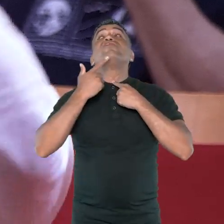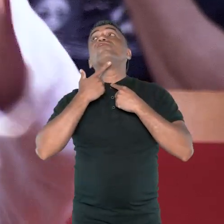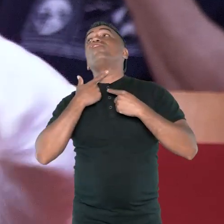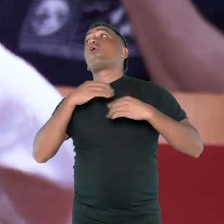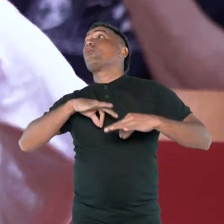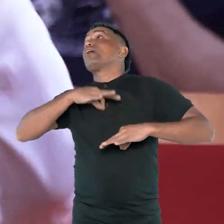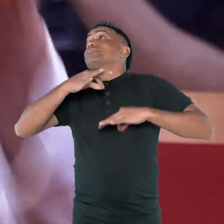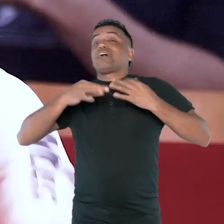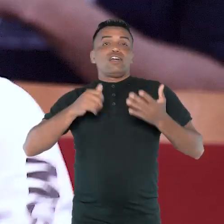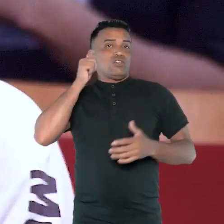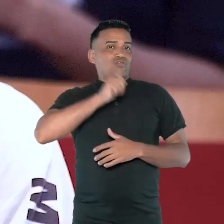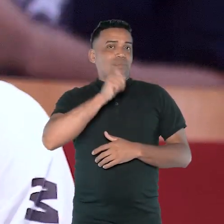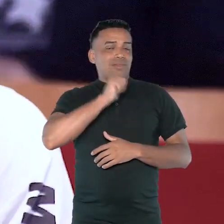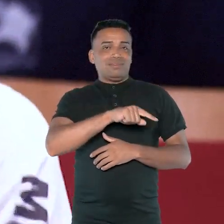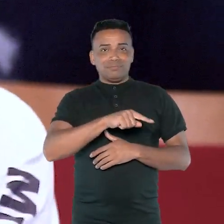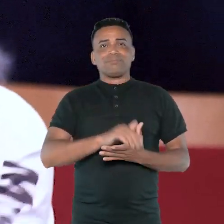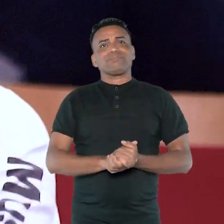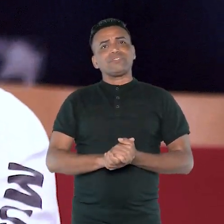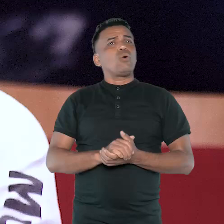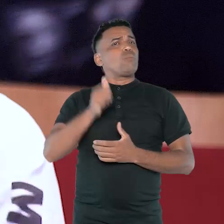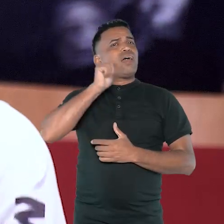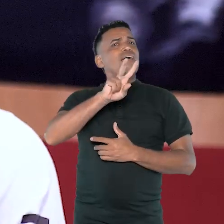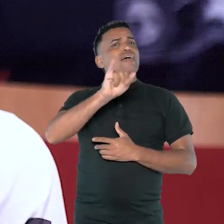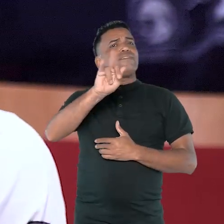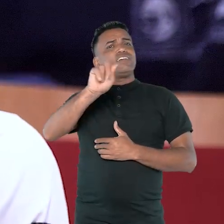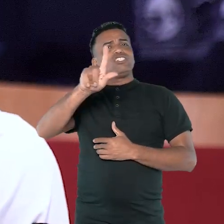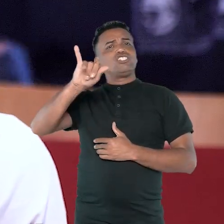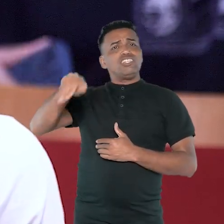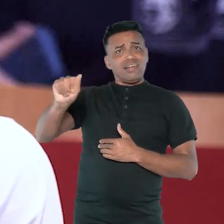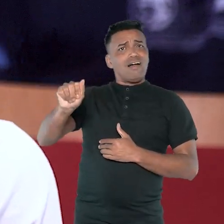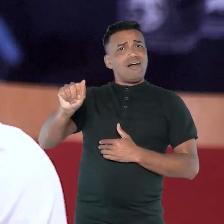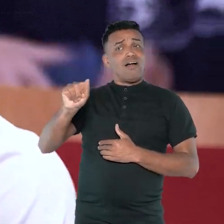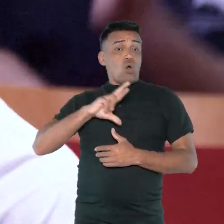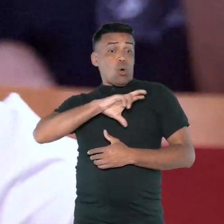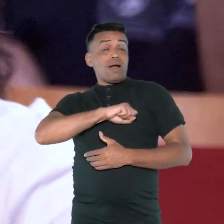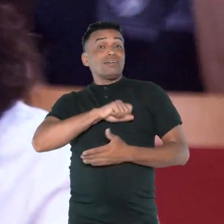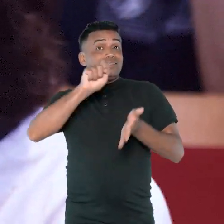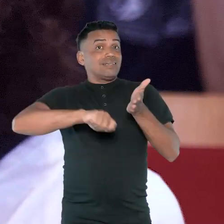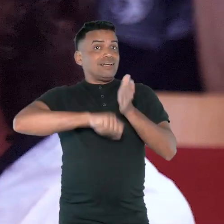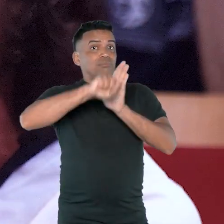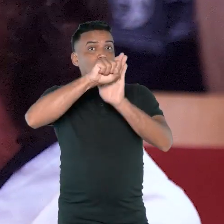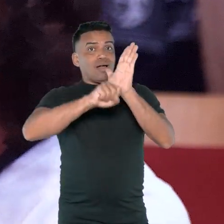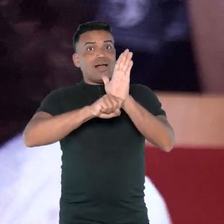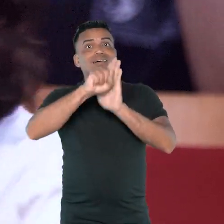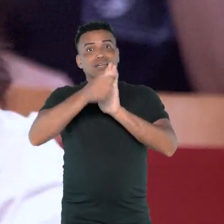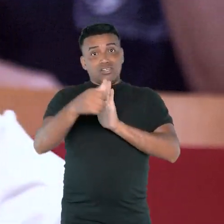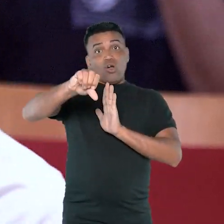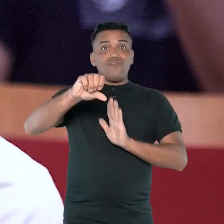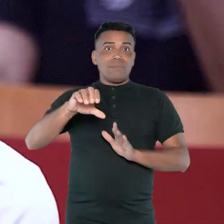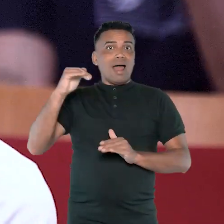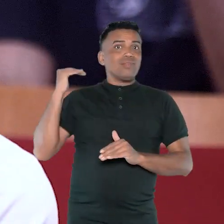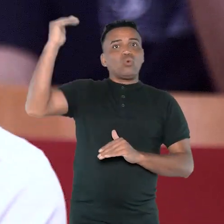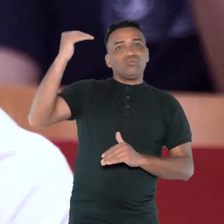a Virginia Woolf, inclusive, no século XX, chegou a declarar que era o único romance escrito para adultos no século XIX, era esse, Middlemarch. E